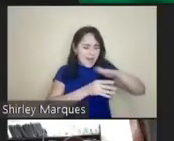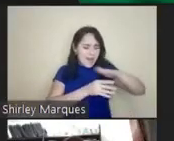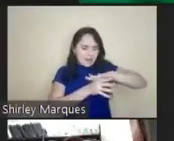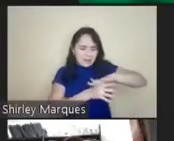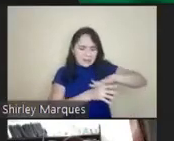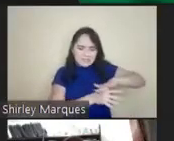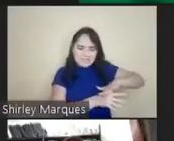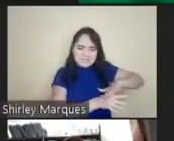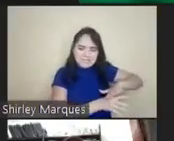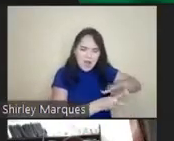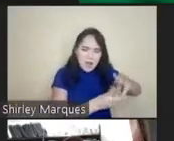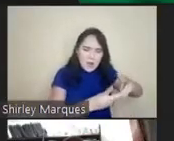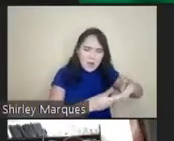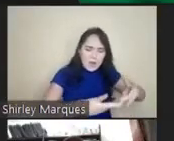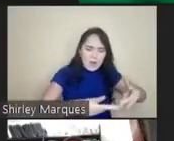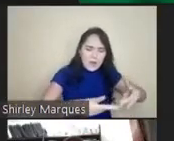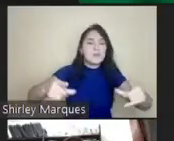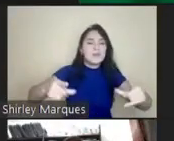comidos por